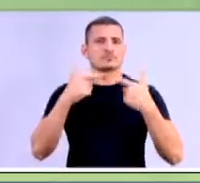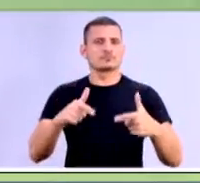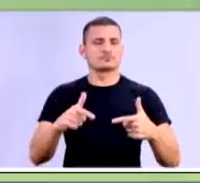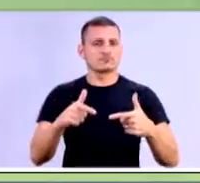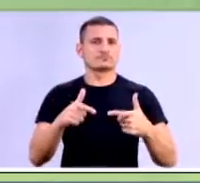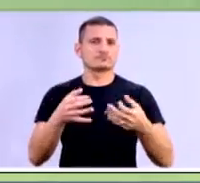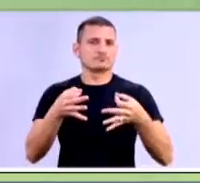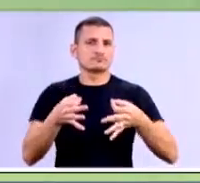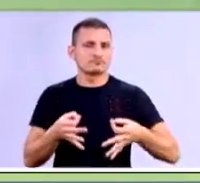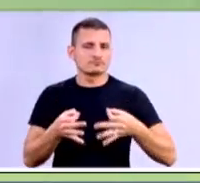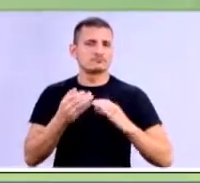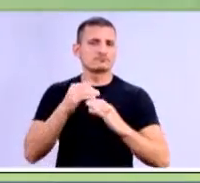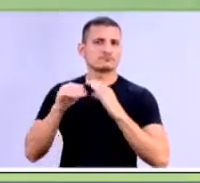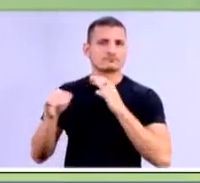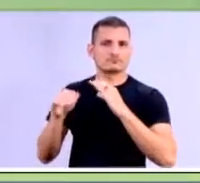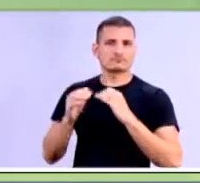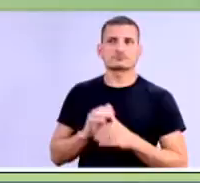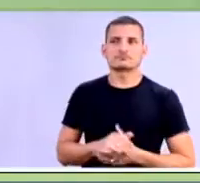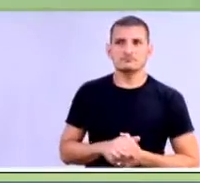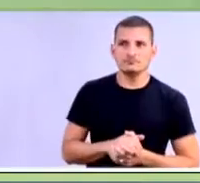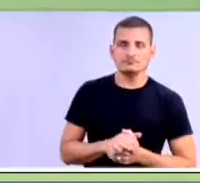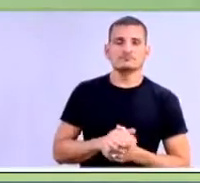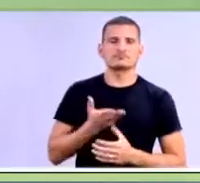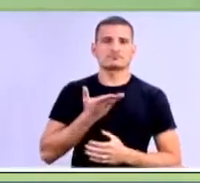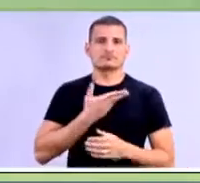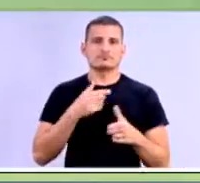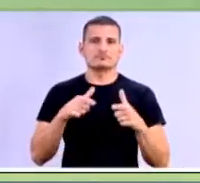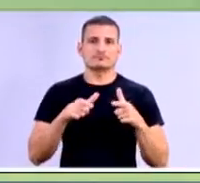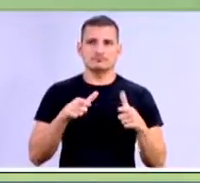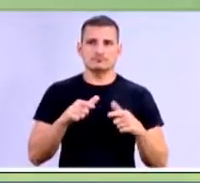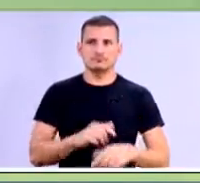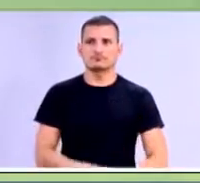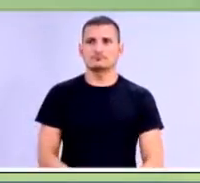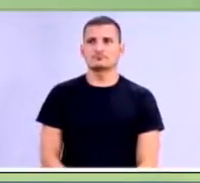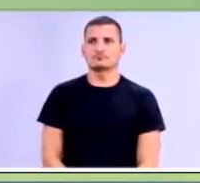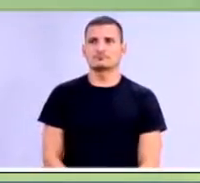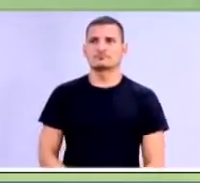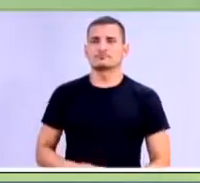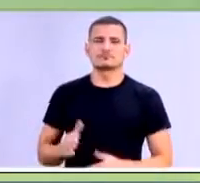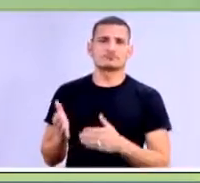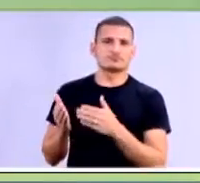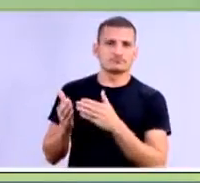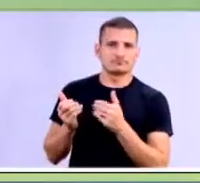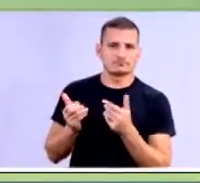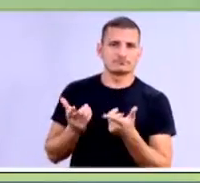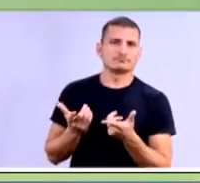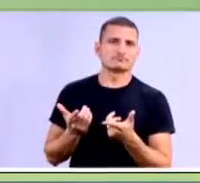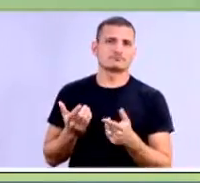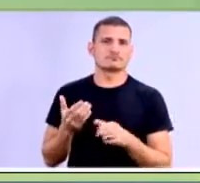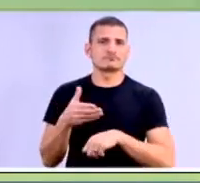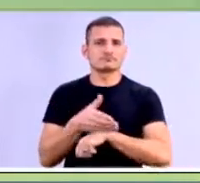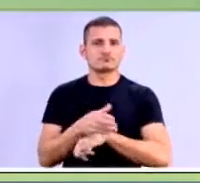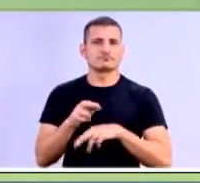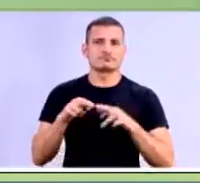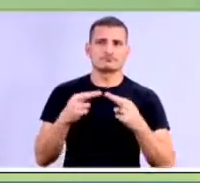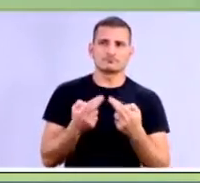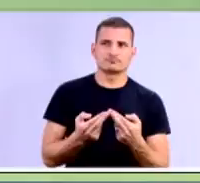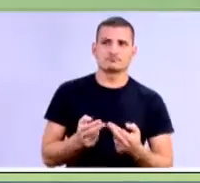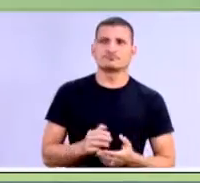adequada para mandar um e-mail para um colega de trabalho solicitando a participação em uma